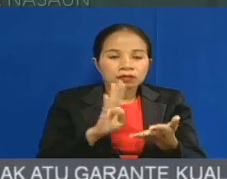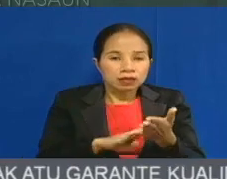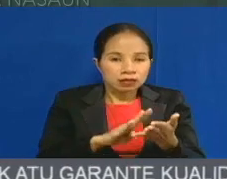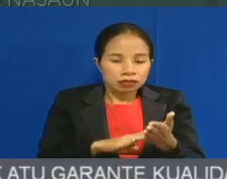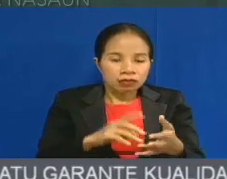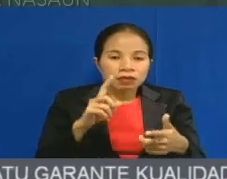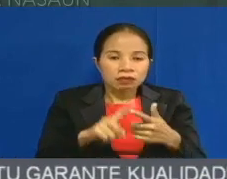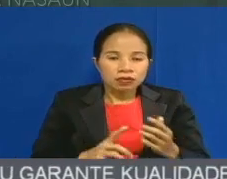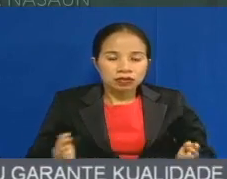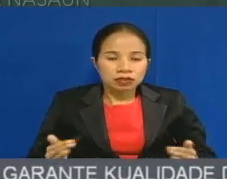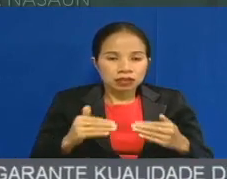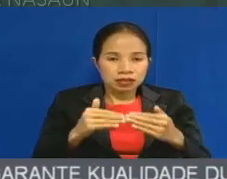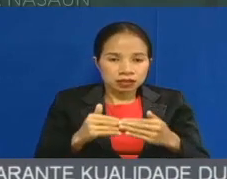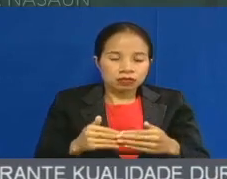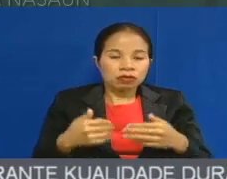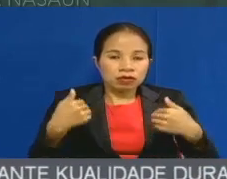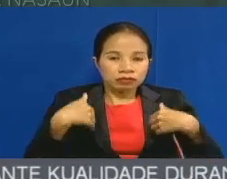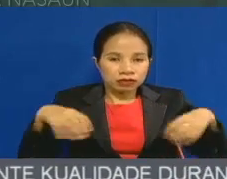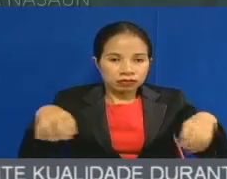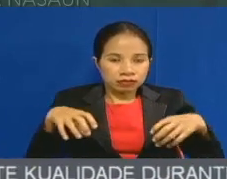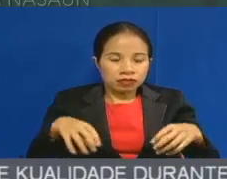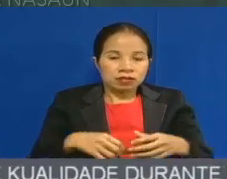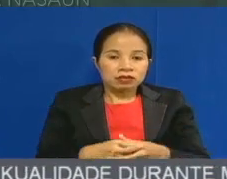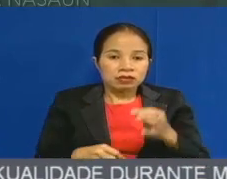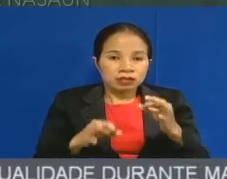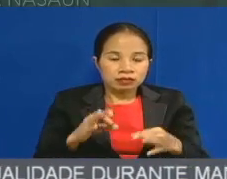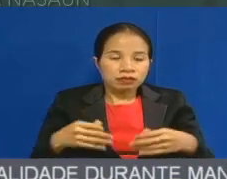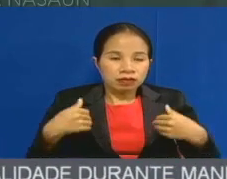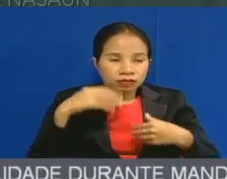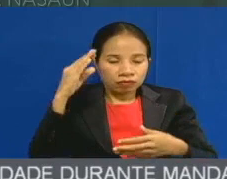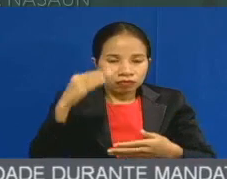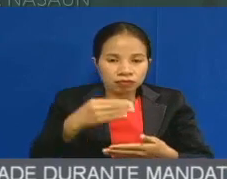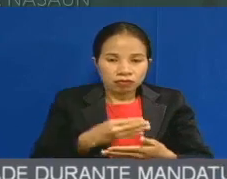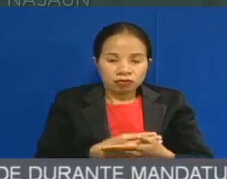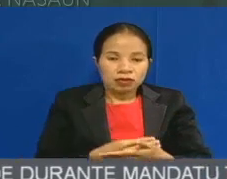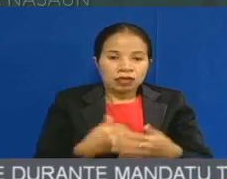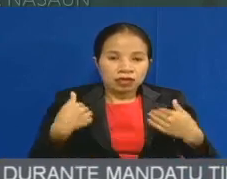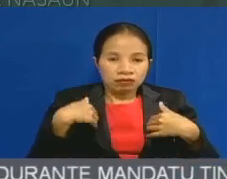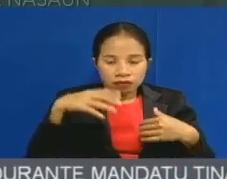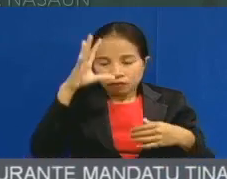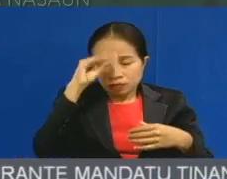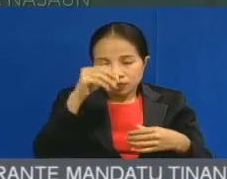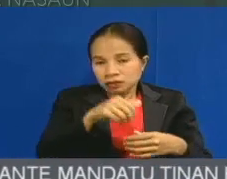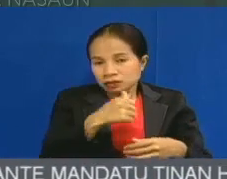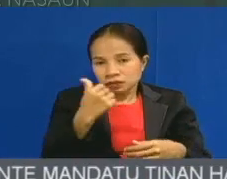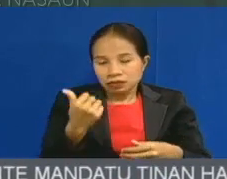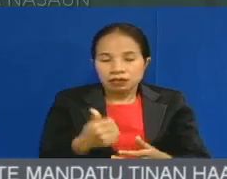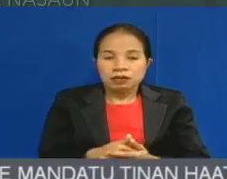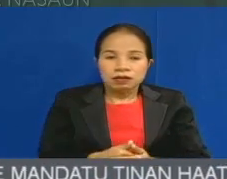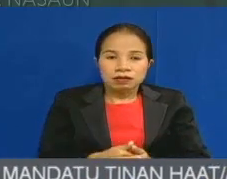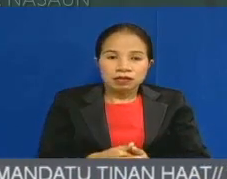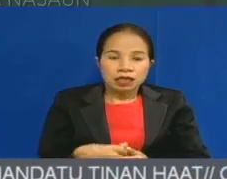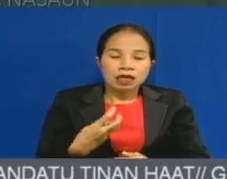kontese ni servisu se ni hakalai ni ha wankari ni isin roda ni ha mane balu anta ami de teta